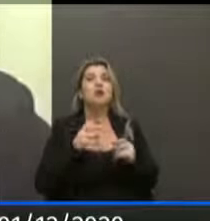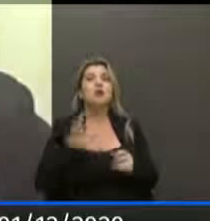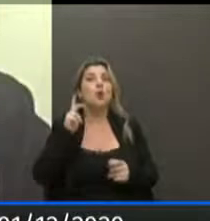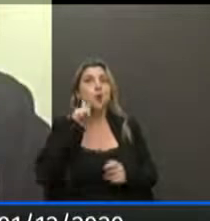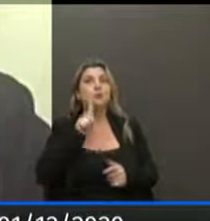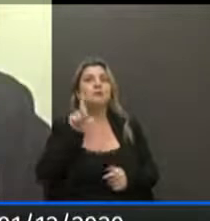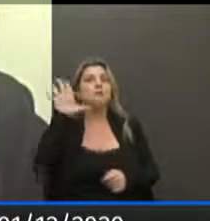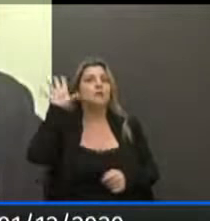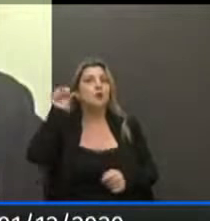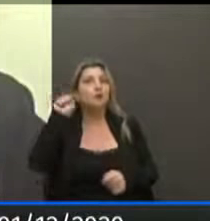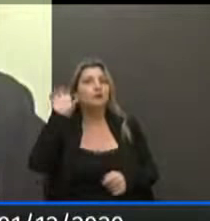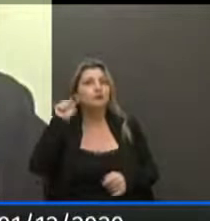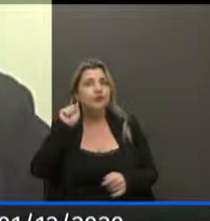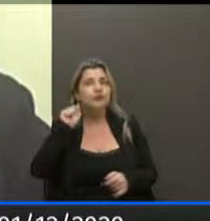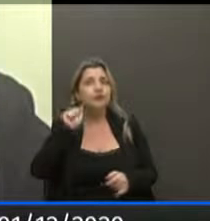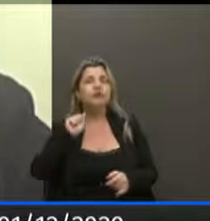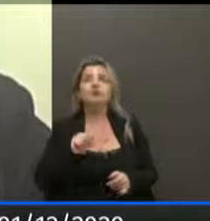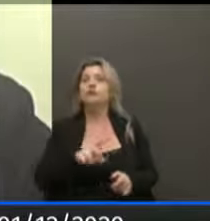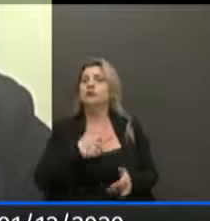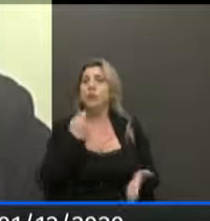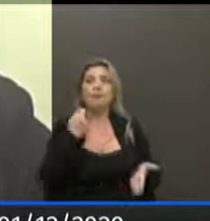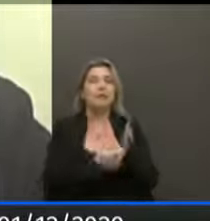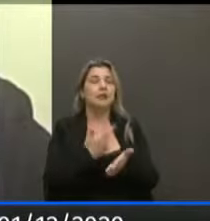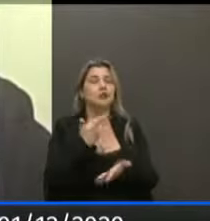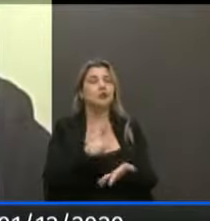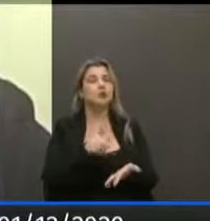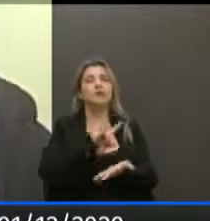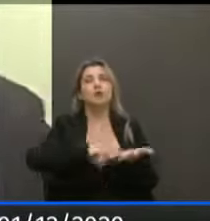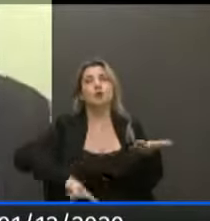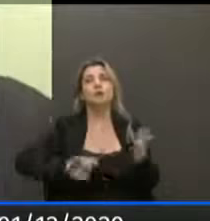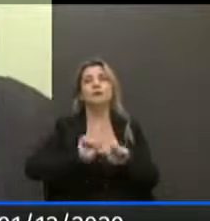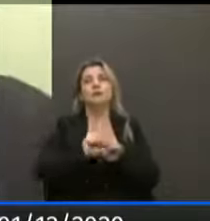ouvido e essa categoria não pague mais uma vez essa conta da pandemia.